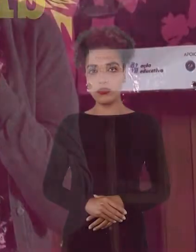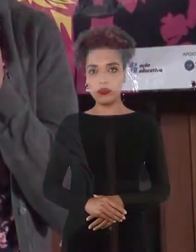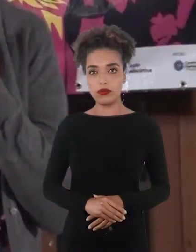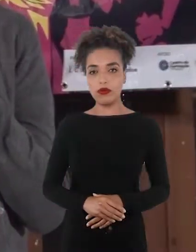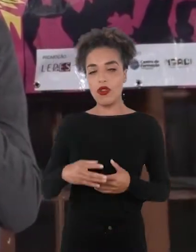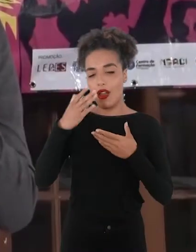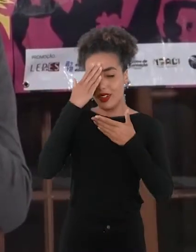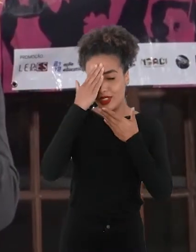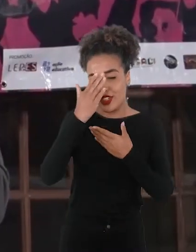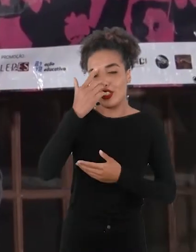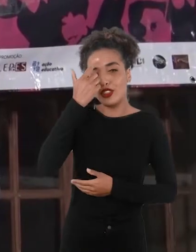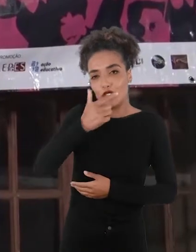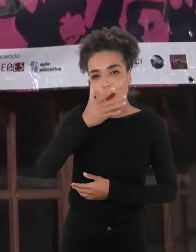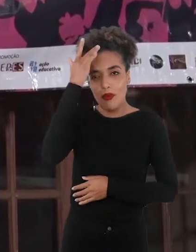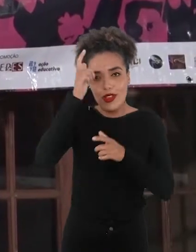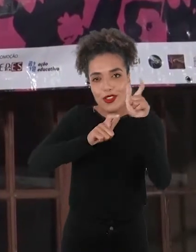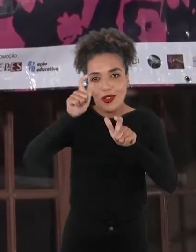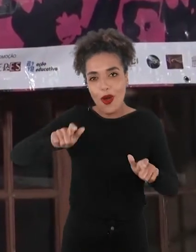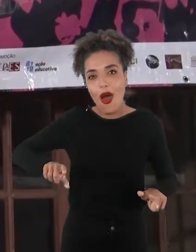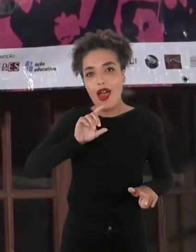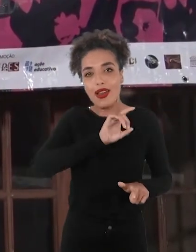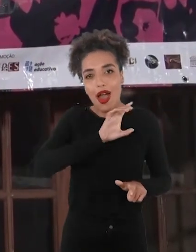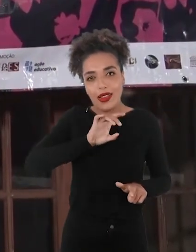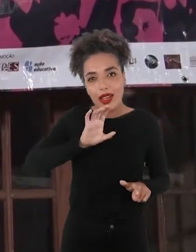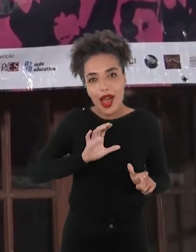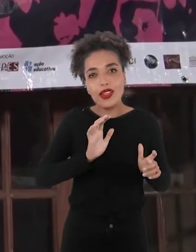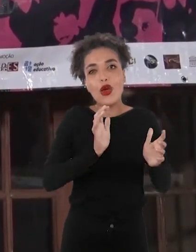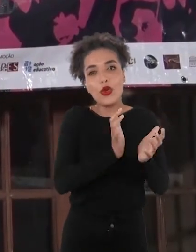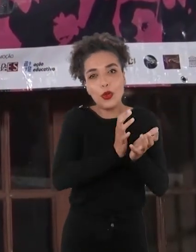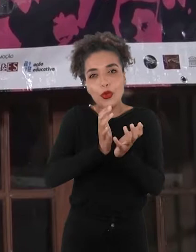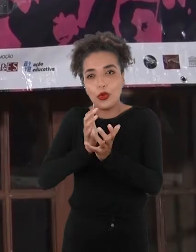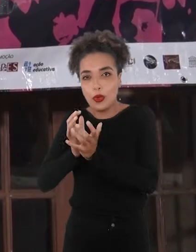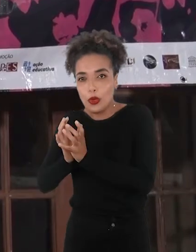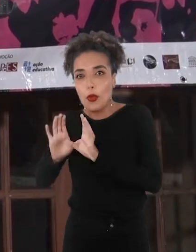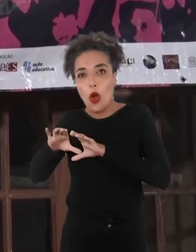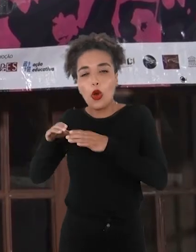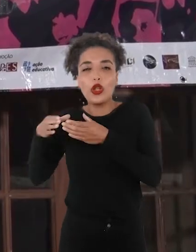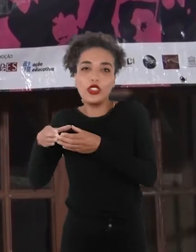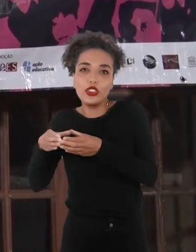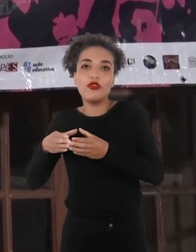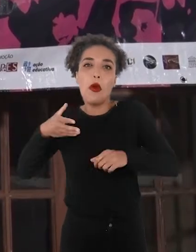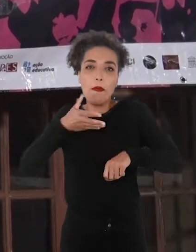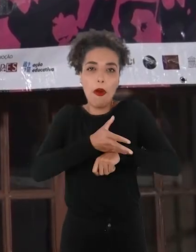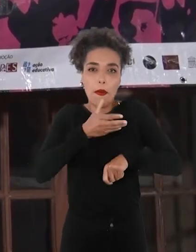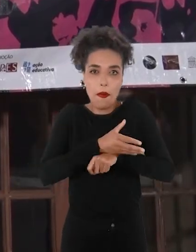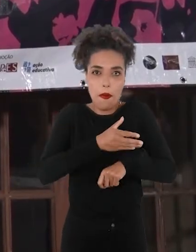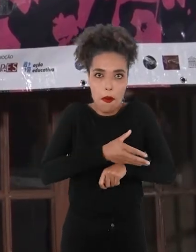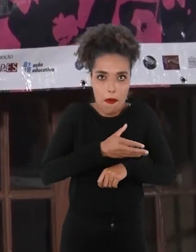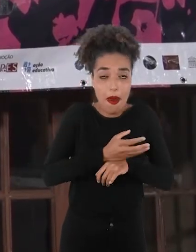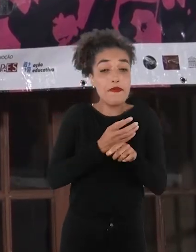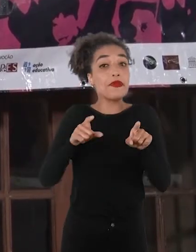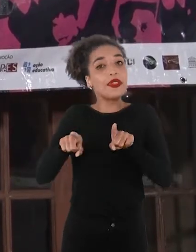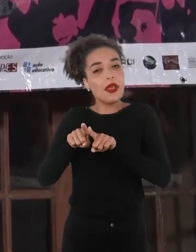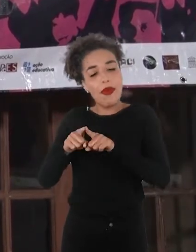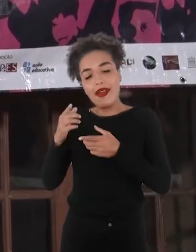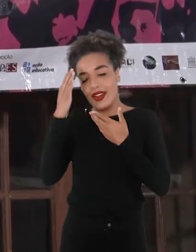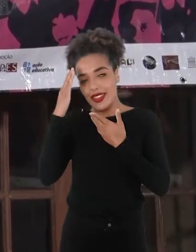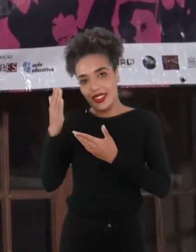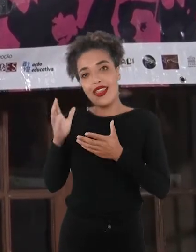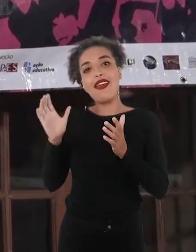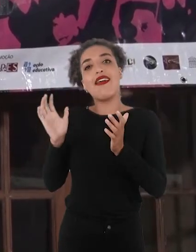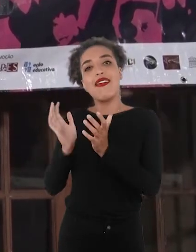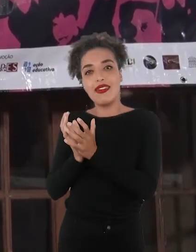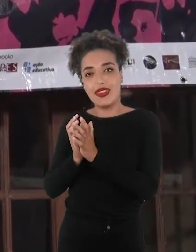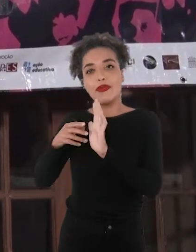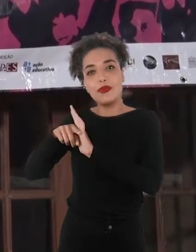Agradecer mais uma vez cada pessoa, cada coletivo, cada grupo que fez parte, as nossas equipes, a nossa equipe de pesquisadoras,